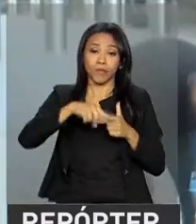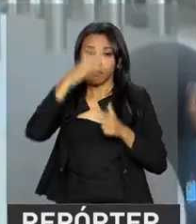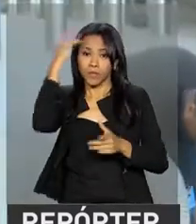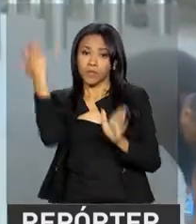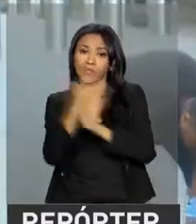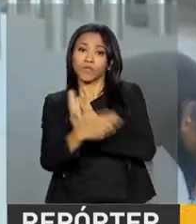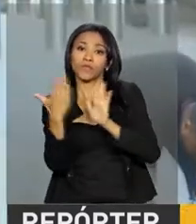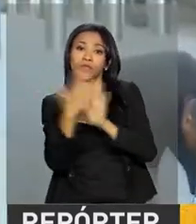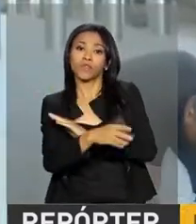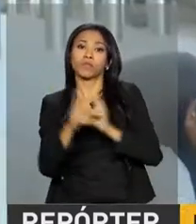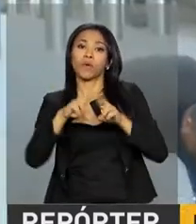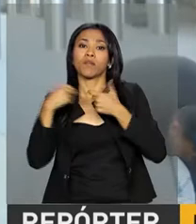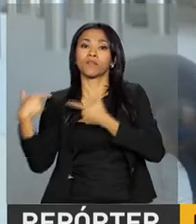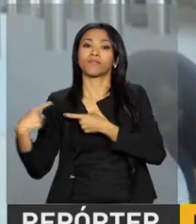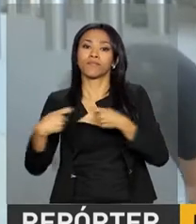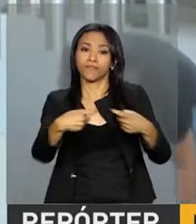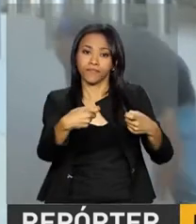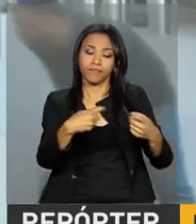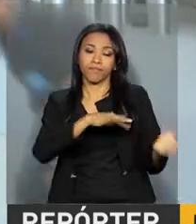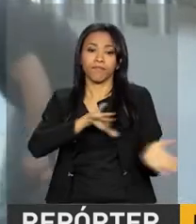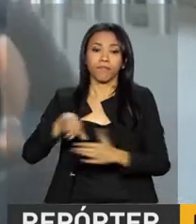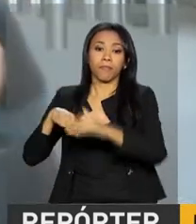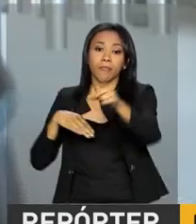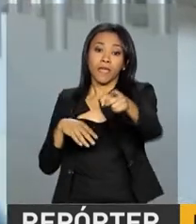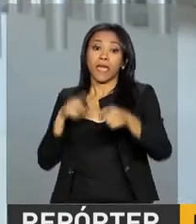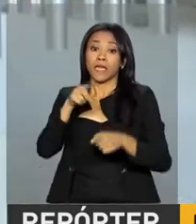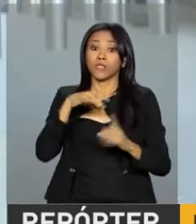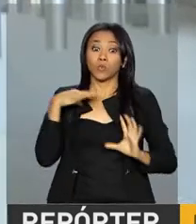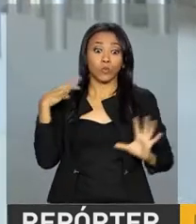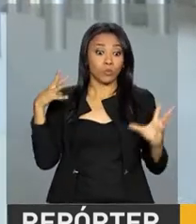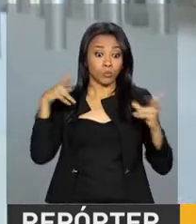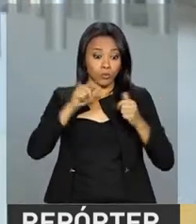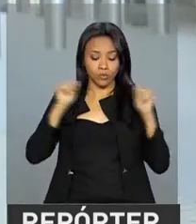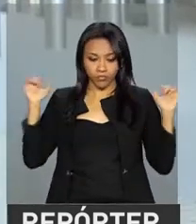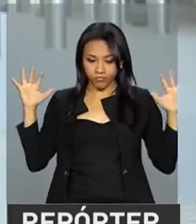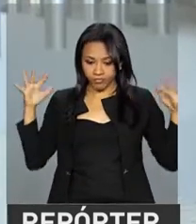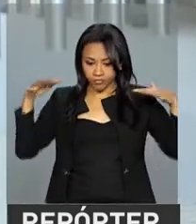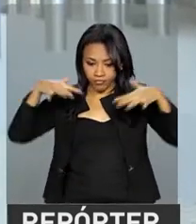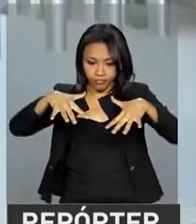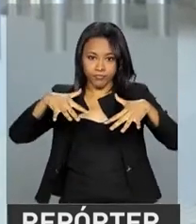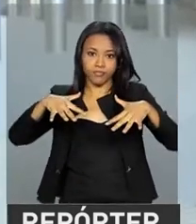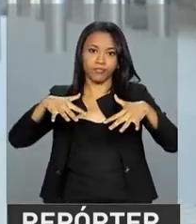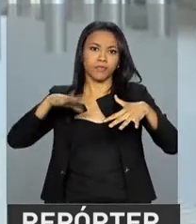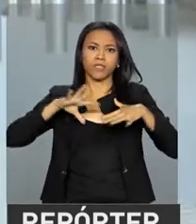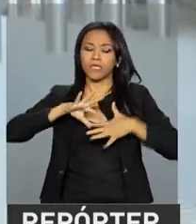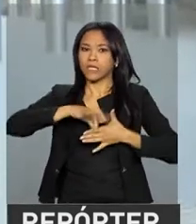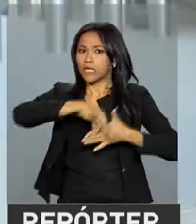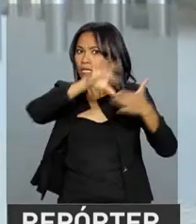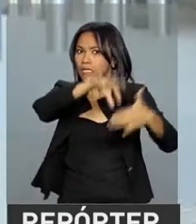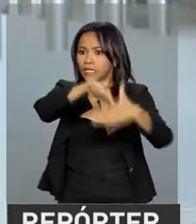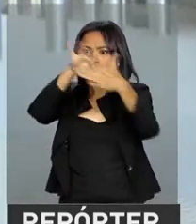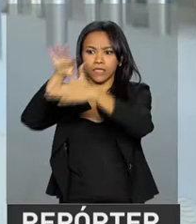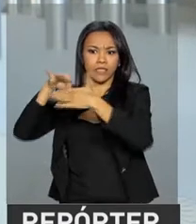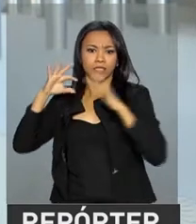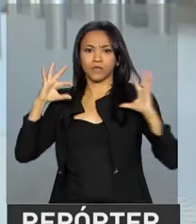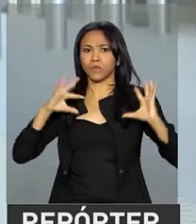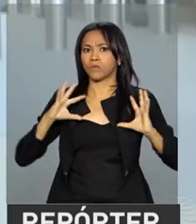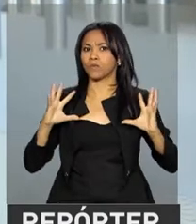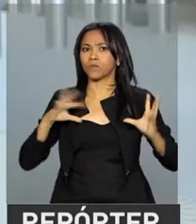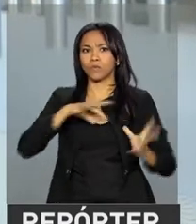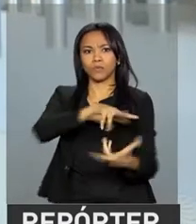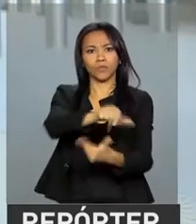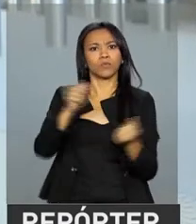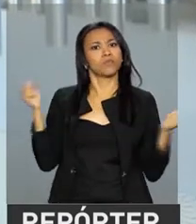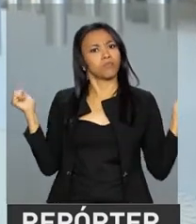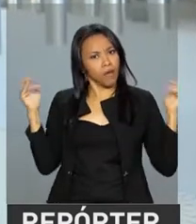E este ano é muito especial. O mundo vem a Nova York, literalmente. Todos os grandes líderes no mundo vêm aqui.